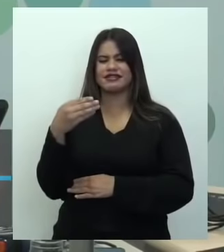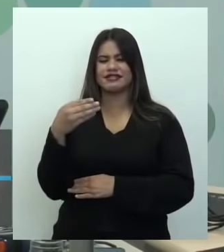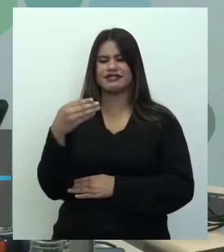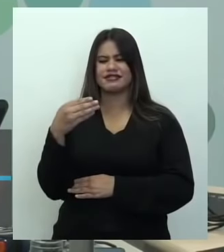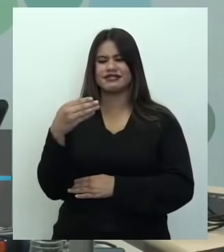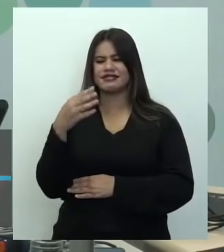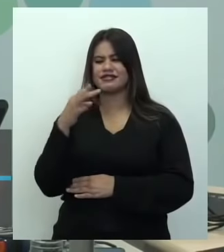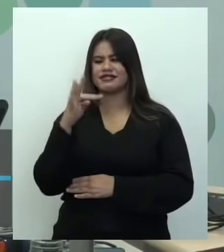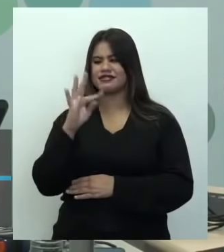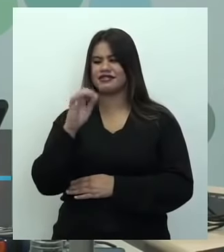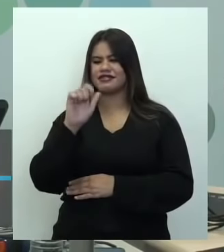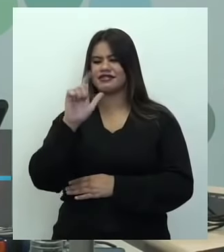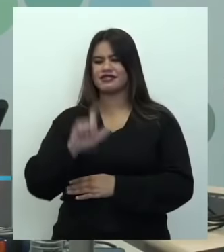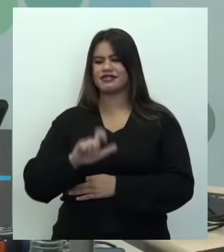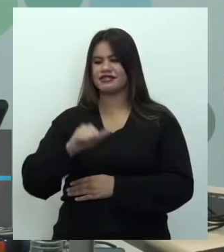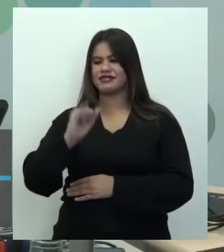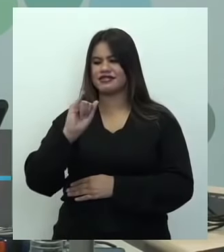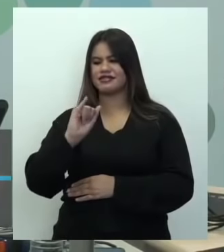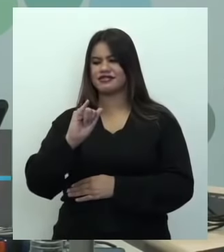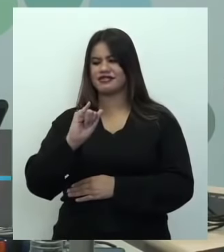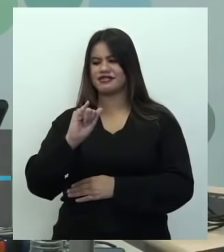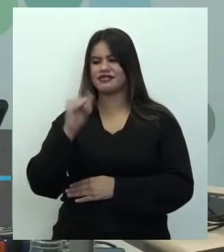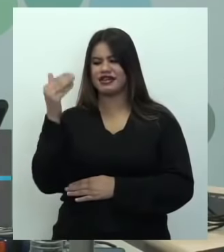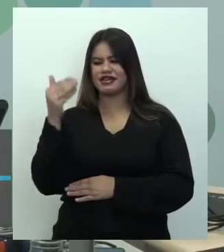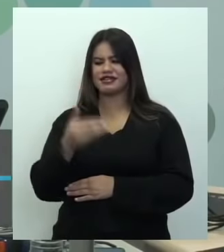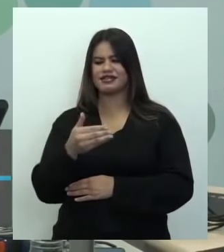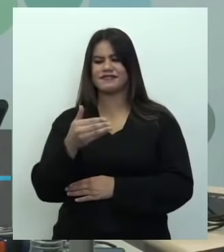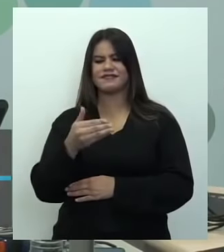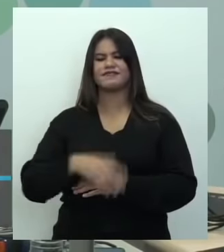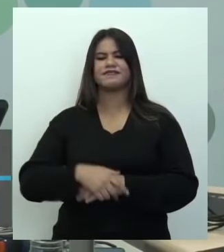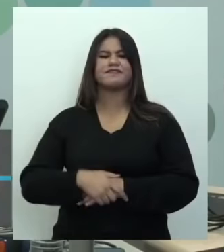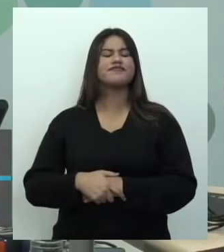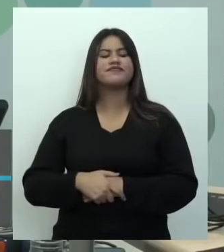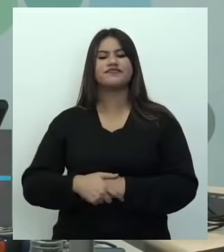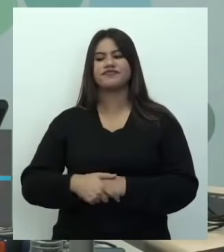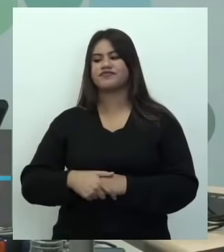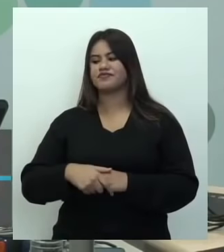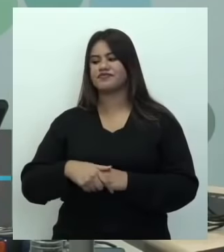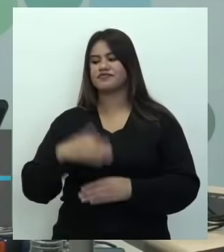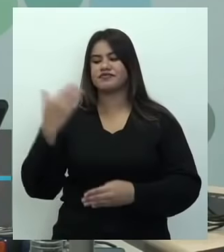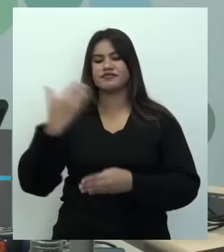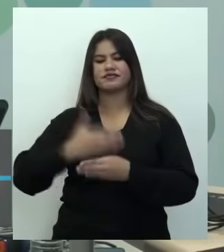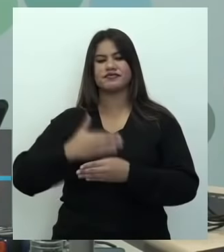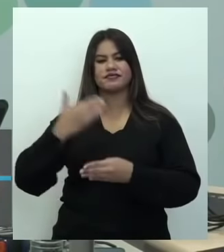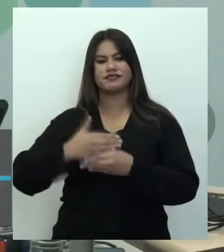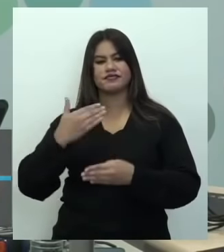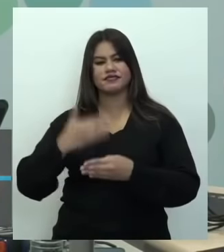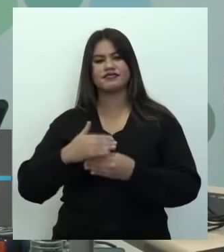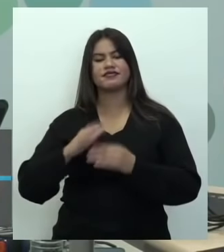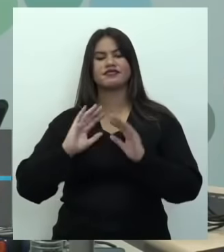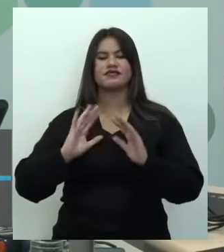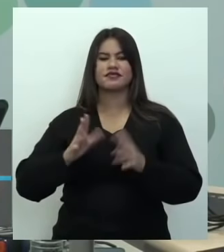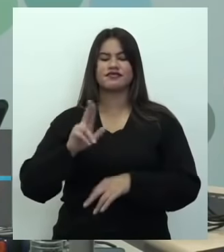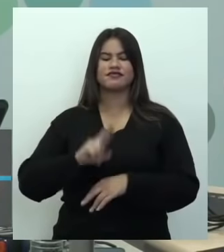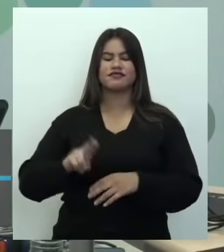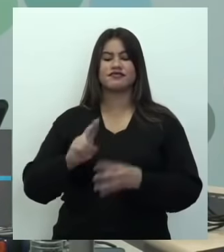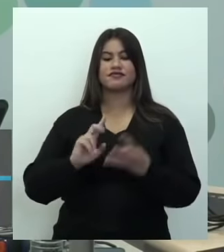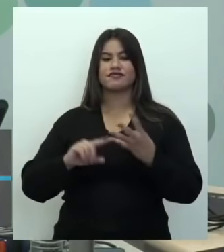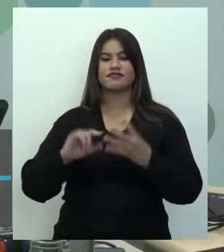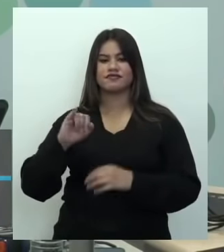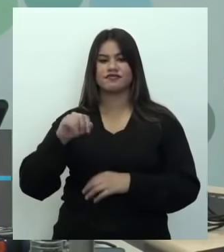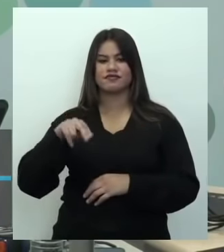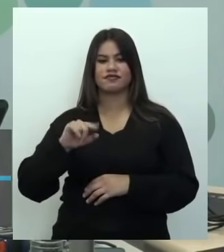motorista, né, se orientou por meio desse instrumento. E a Ingrid disse, sim, meu pai utiliza no carro